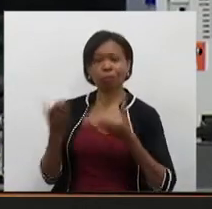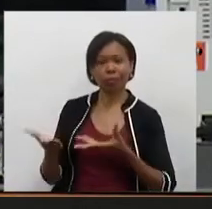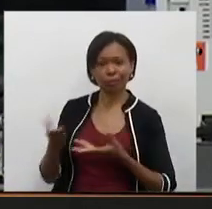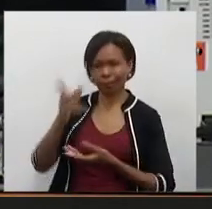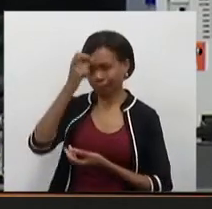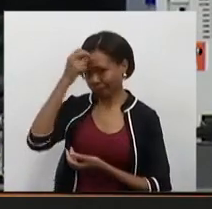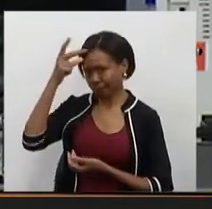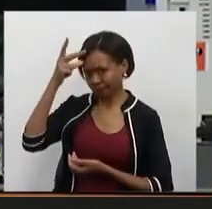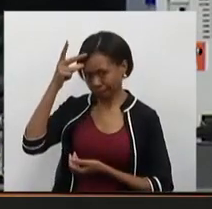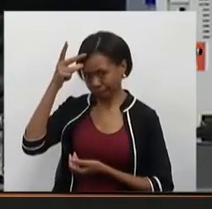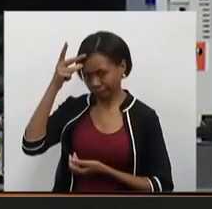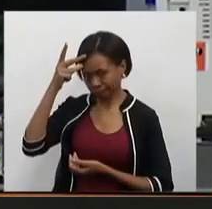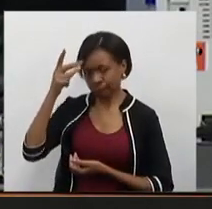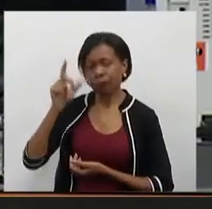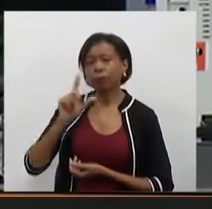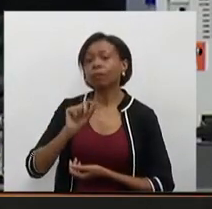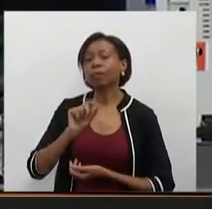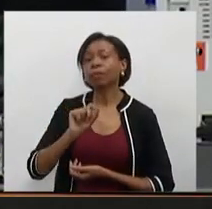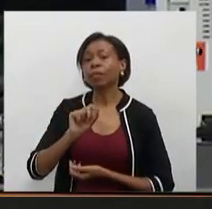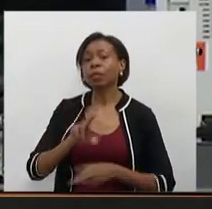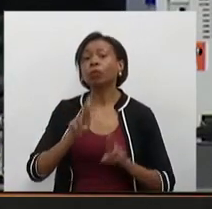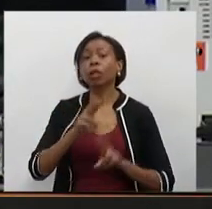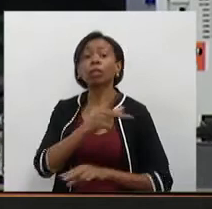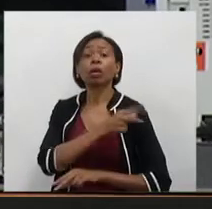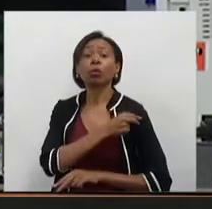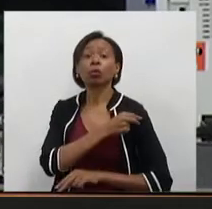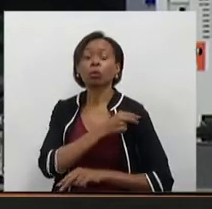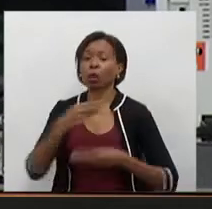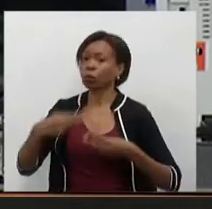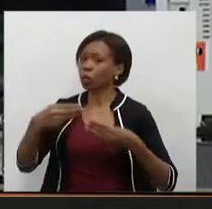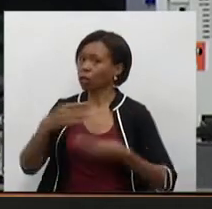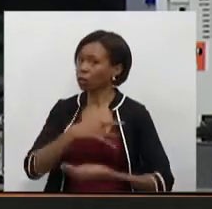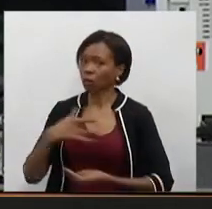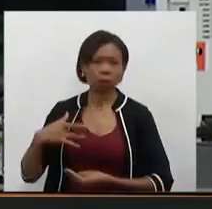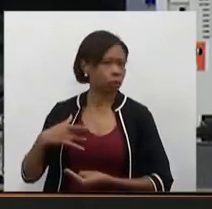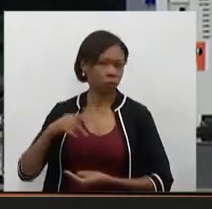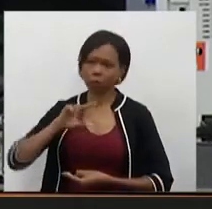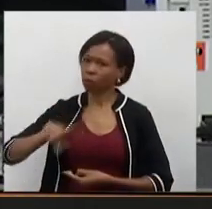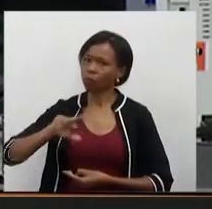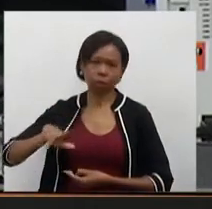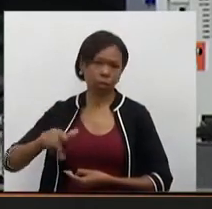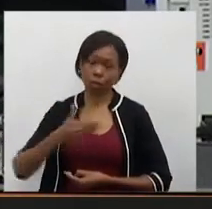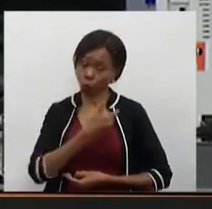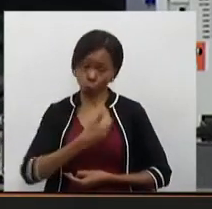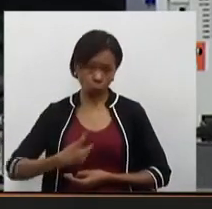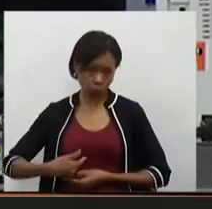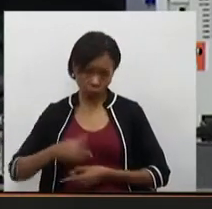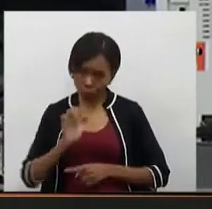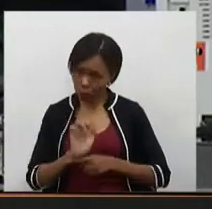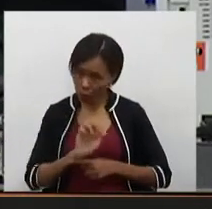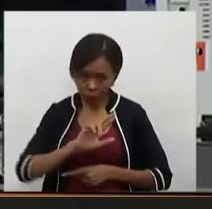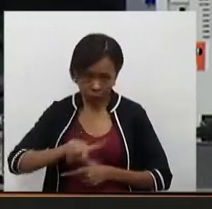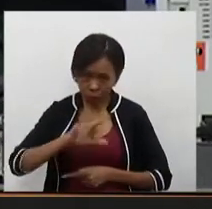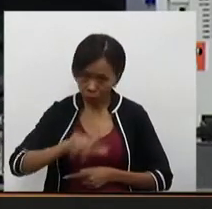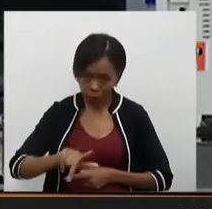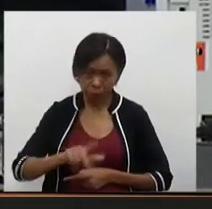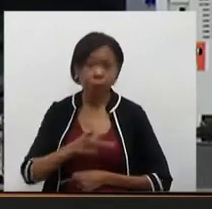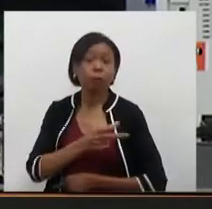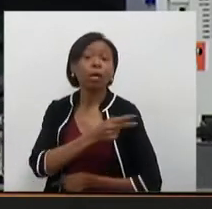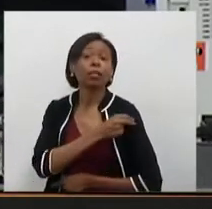Quem vacina não é Ministério da Saúde e não é governo do Estado. Quem vacina são